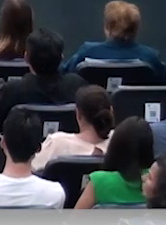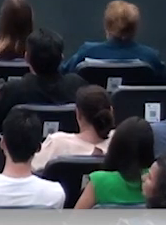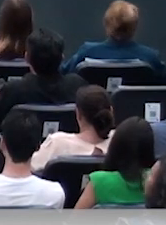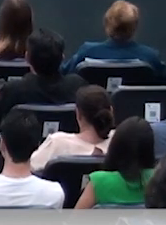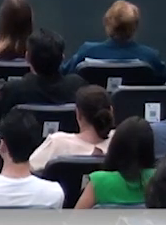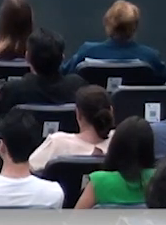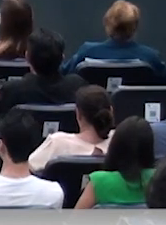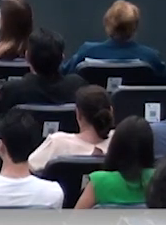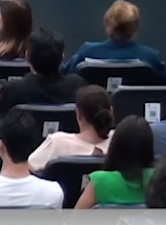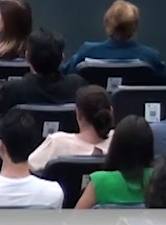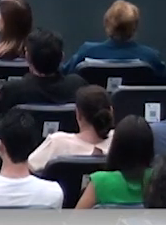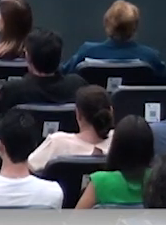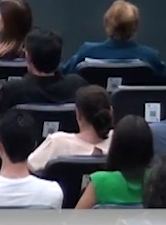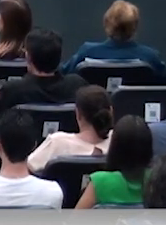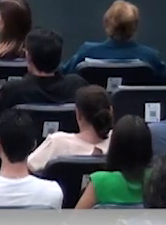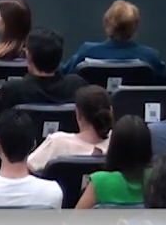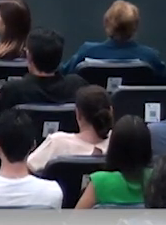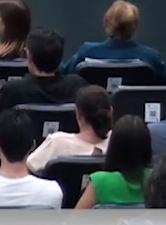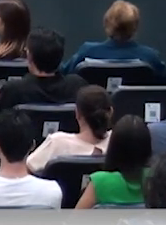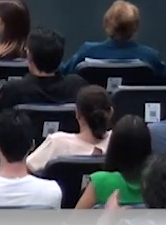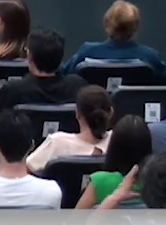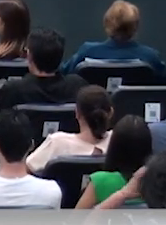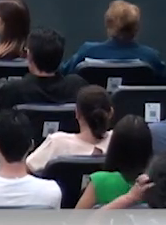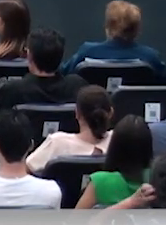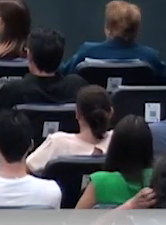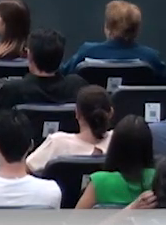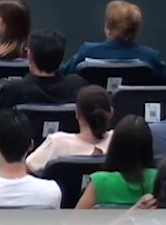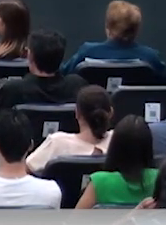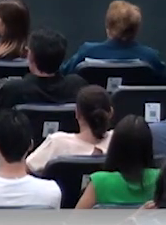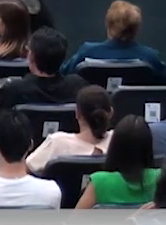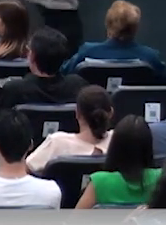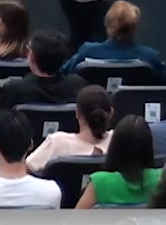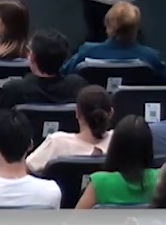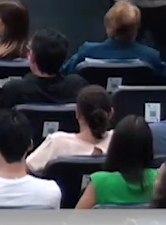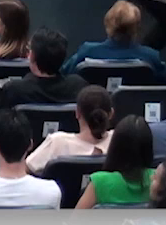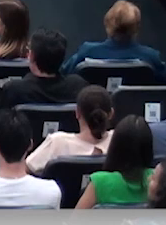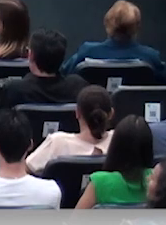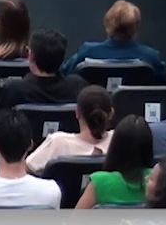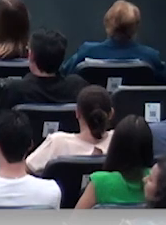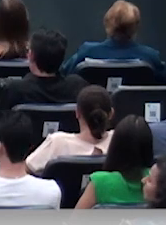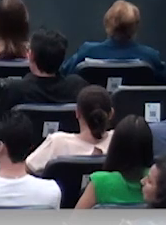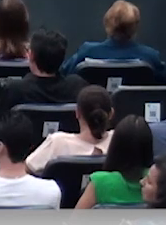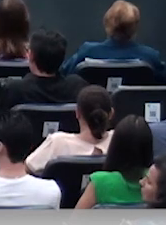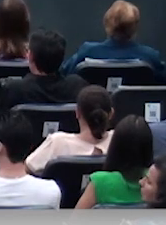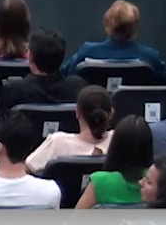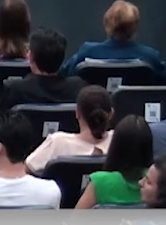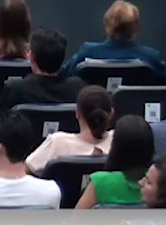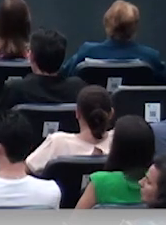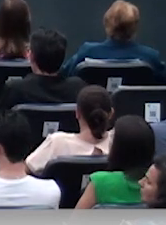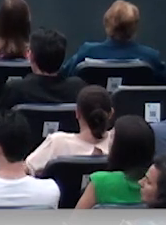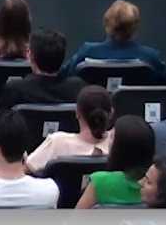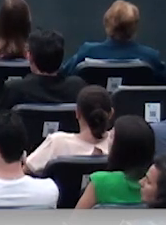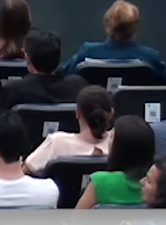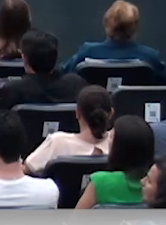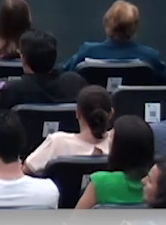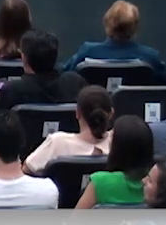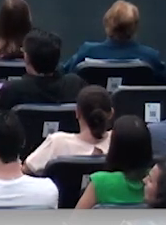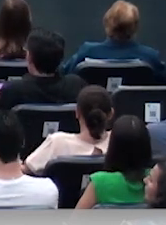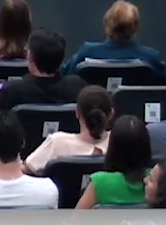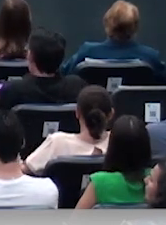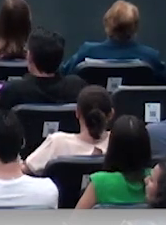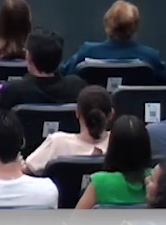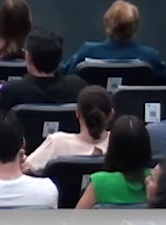dar início à sessão solene em homenagem aos 35 anos do Sindicato dos